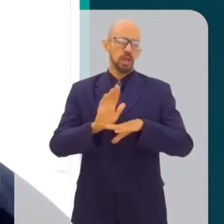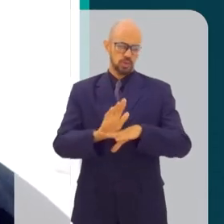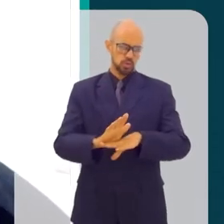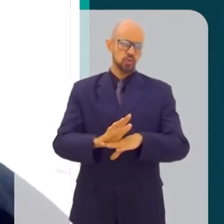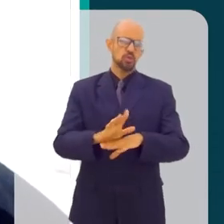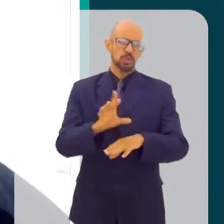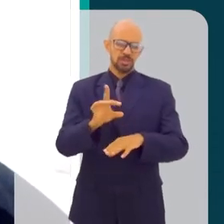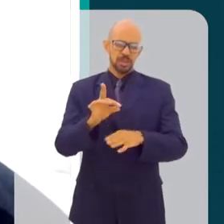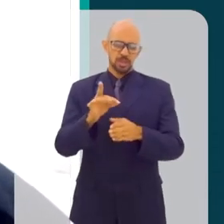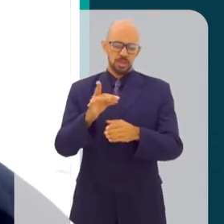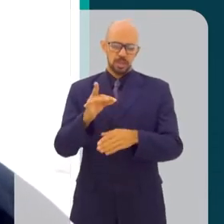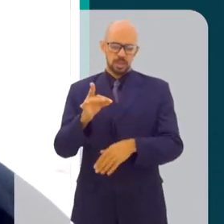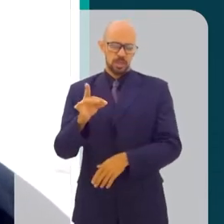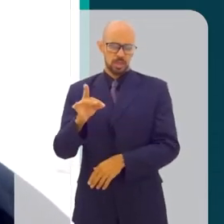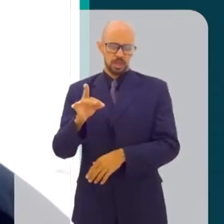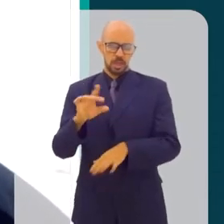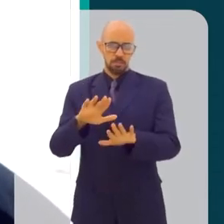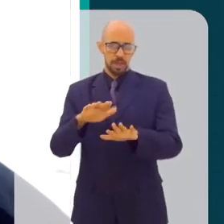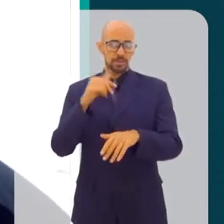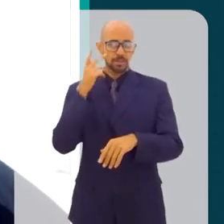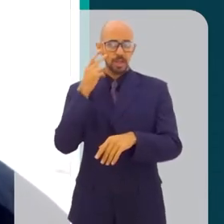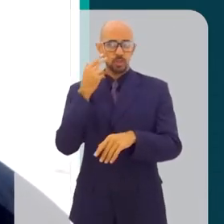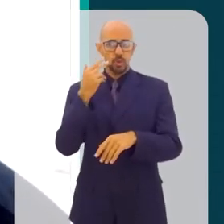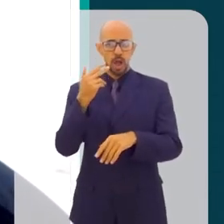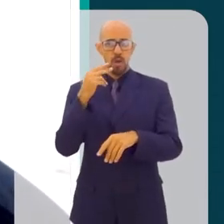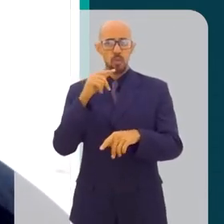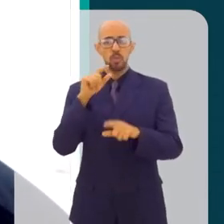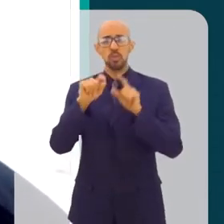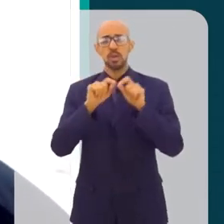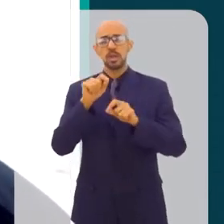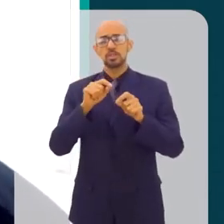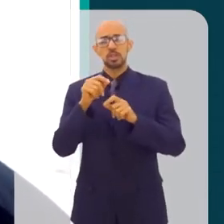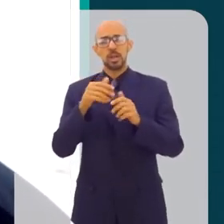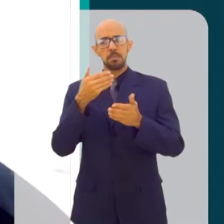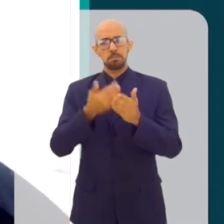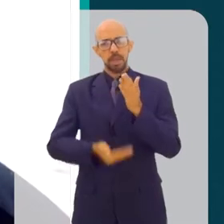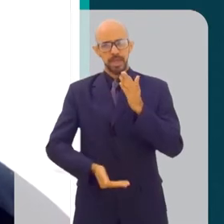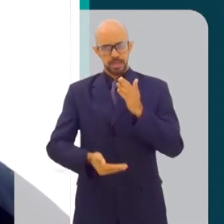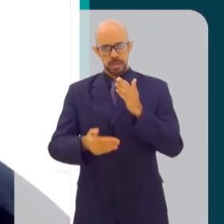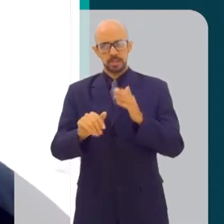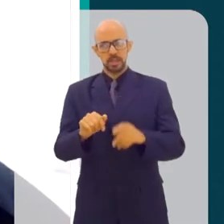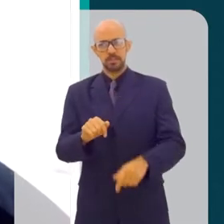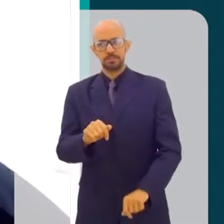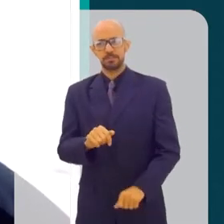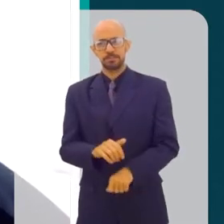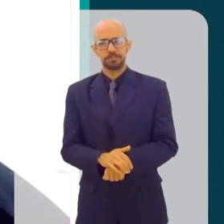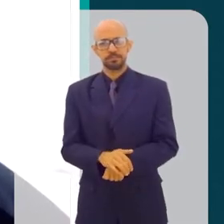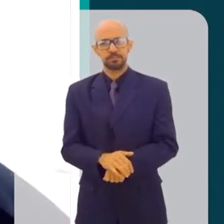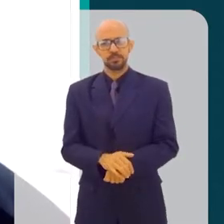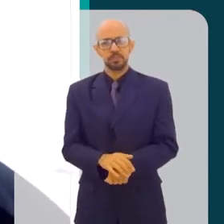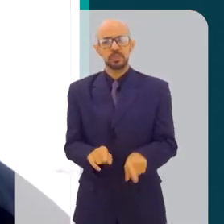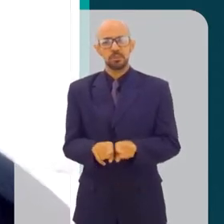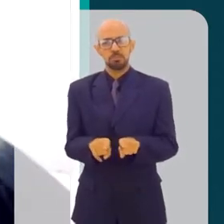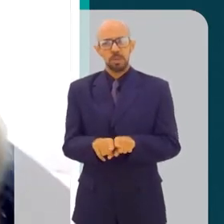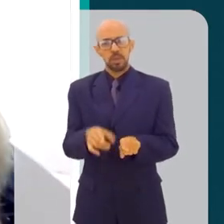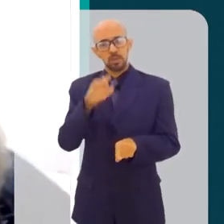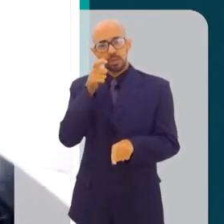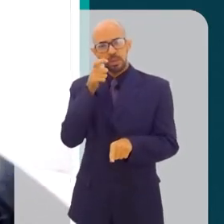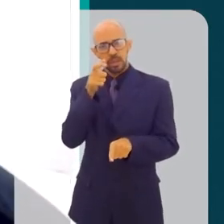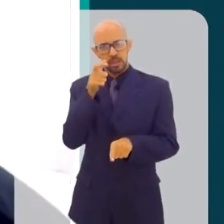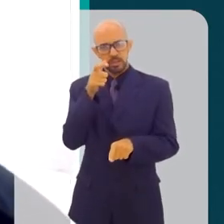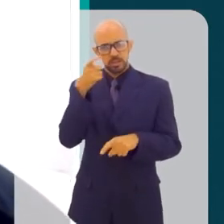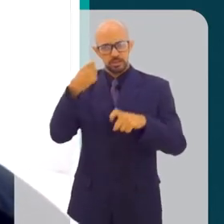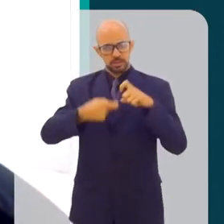também favorecem essa lubrificação. Mas é natural que a gente tenha essa perda, tá? Da lubrificação, do